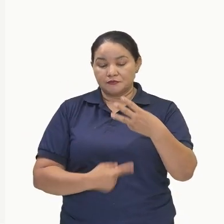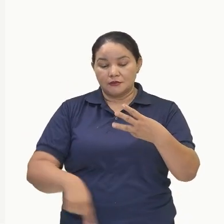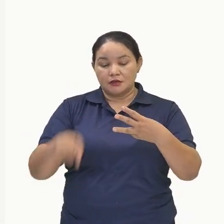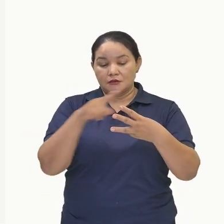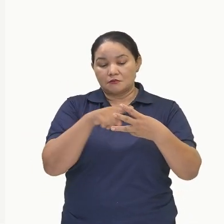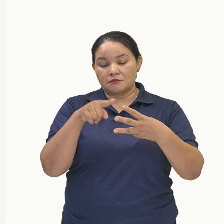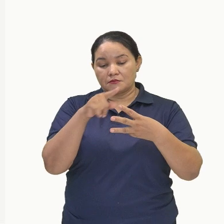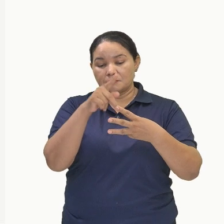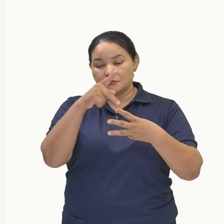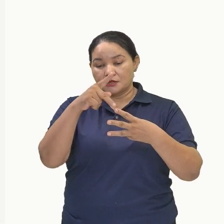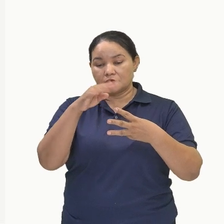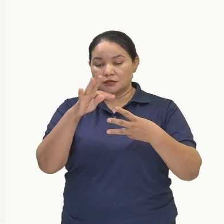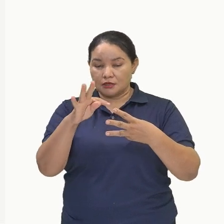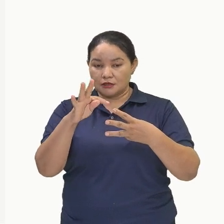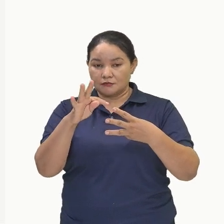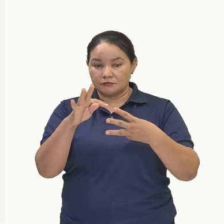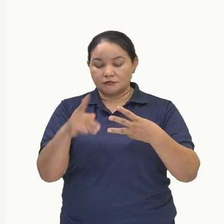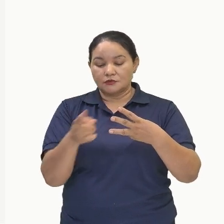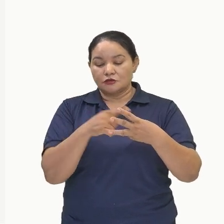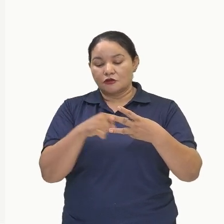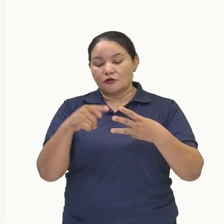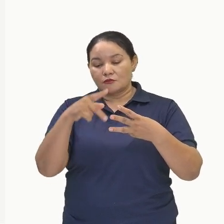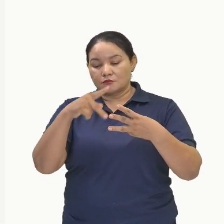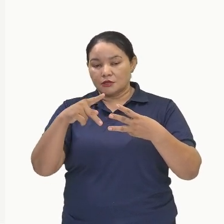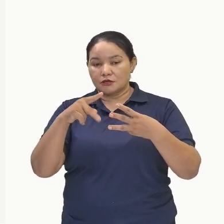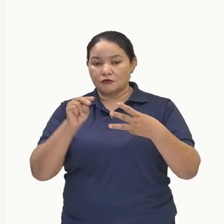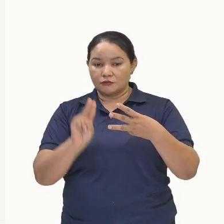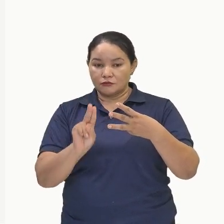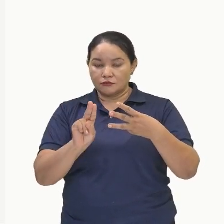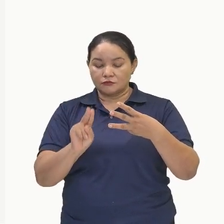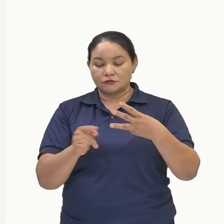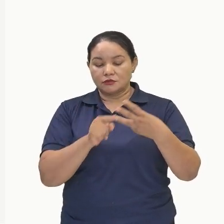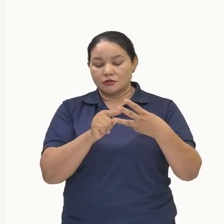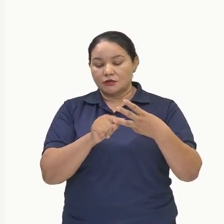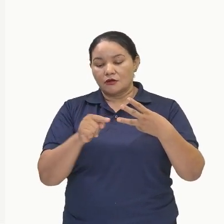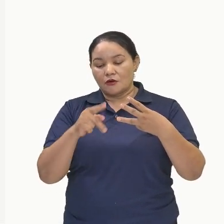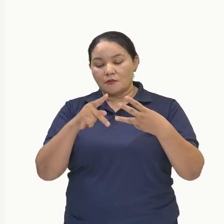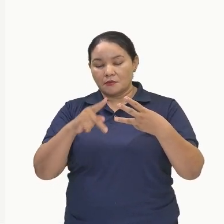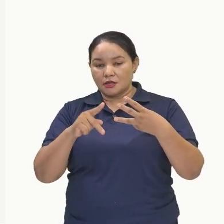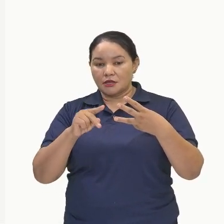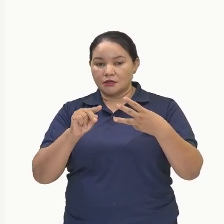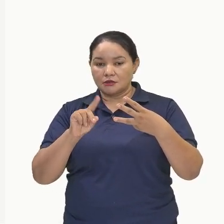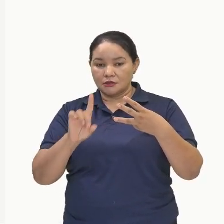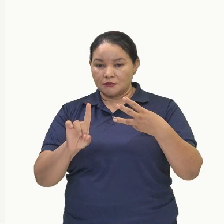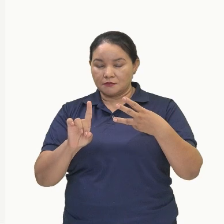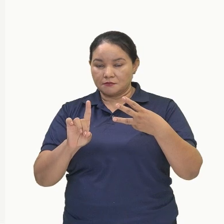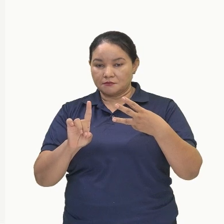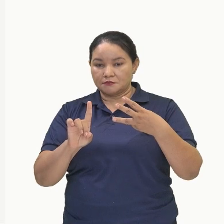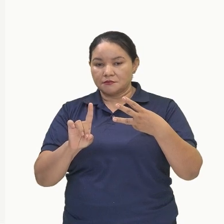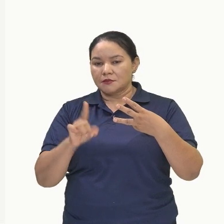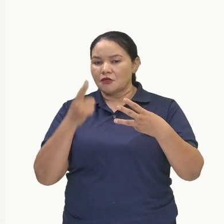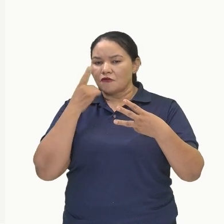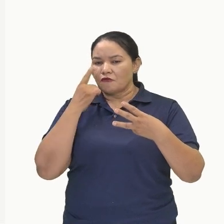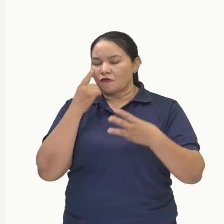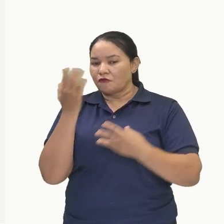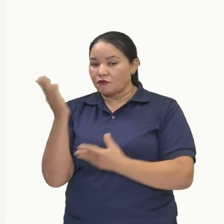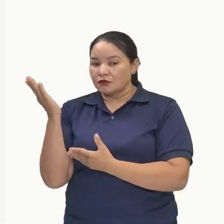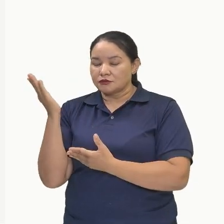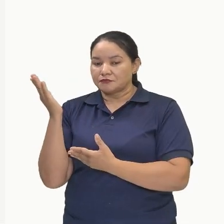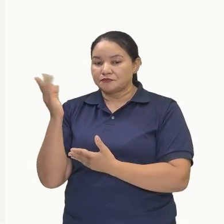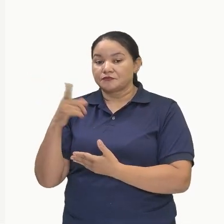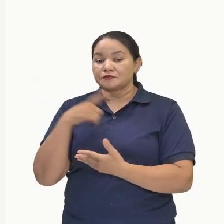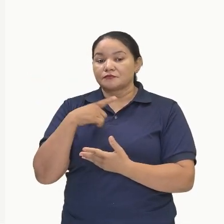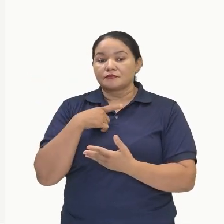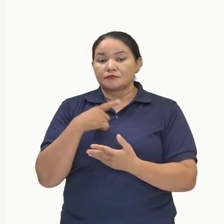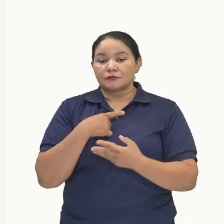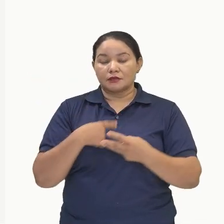total, a gente vai ter a potência útil e a gente vai ter a potência dissipada. Então, veja, aqui a potência